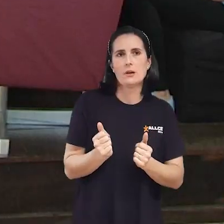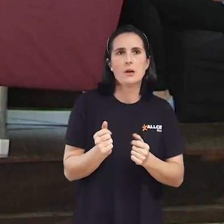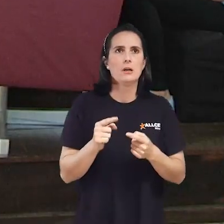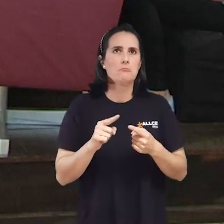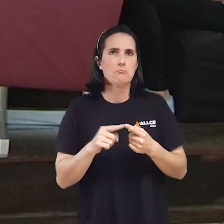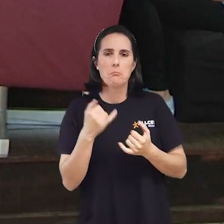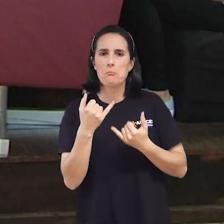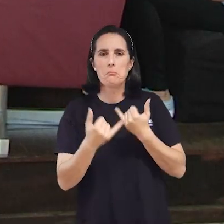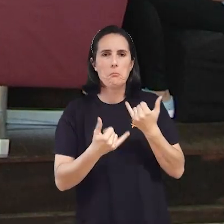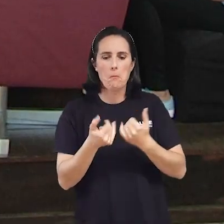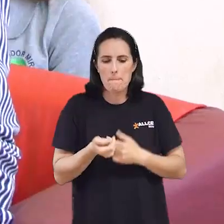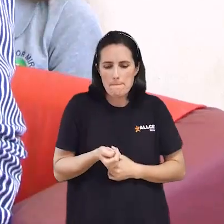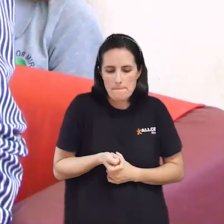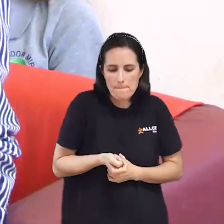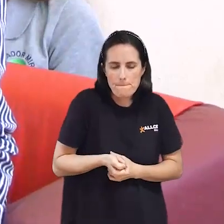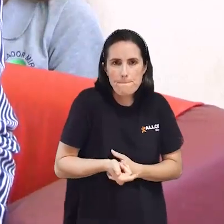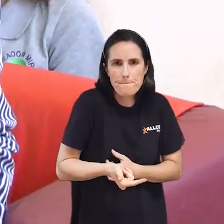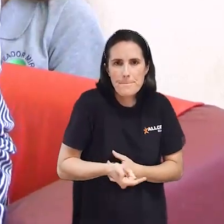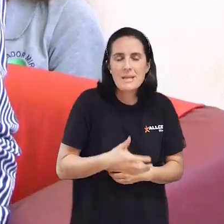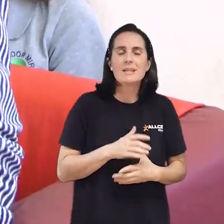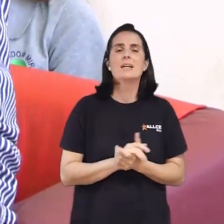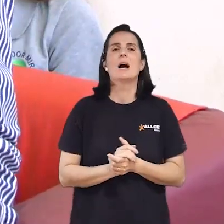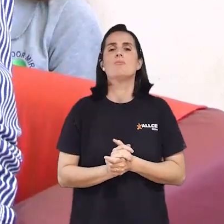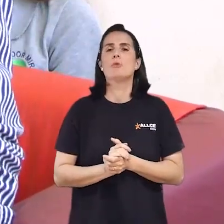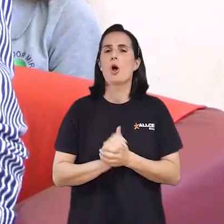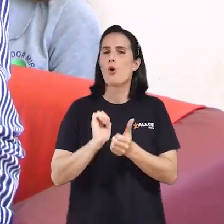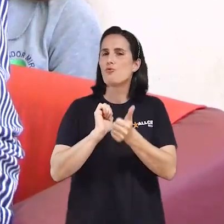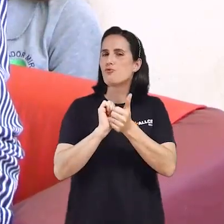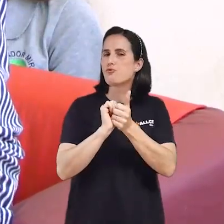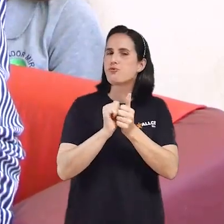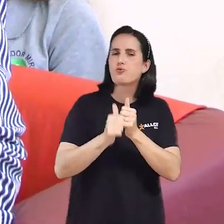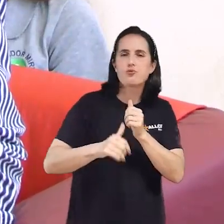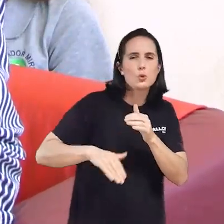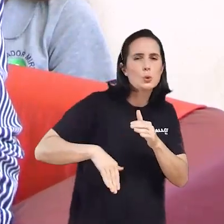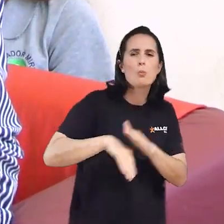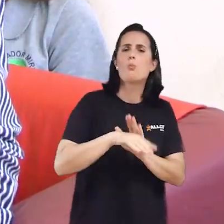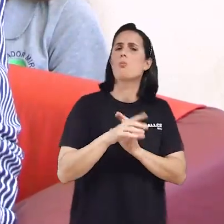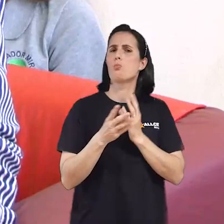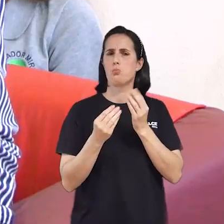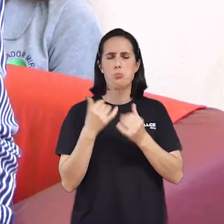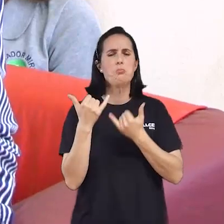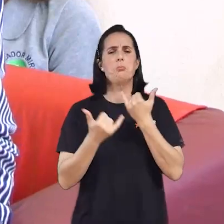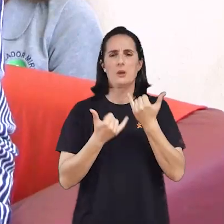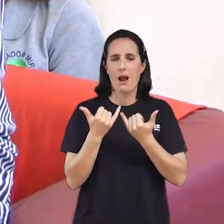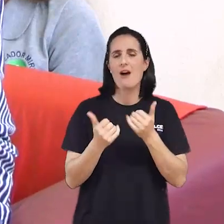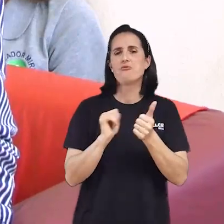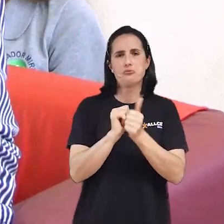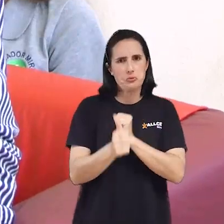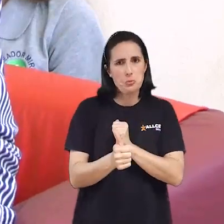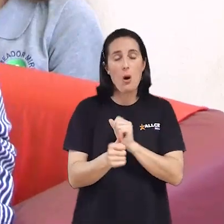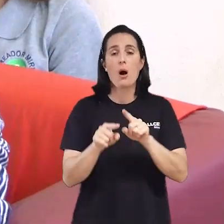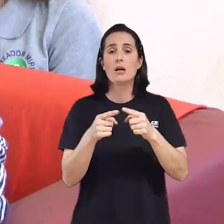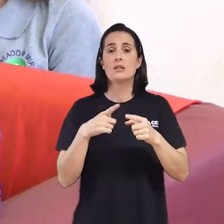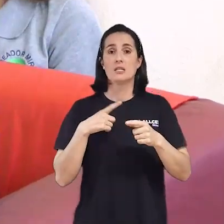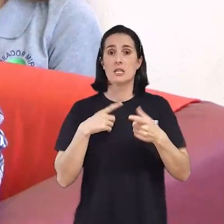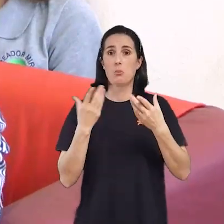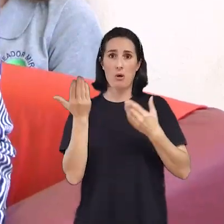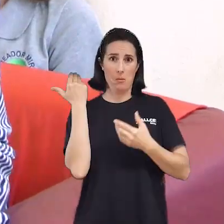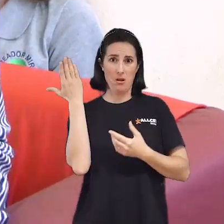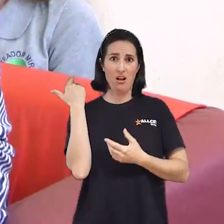criança? Era é mais ou menos assim o que eu falei agora há pouco, sabe, Vitor? Era jogo de peca,